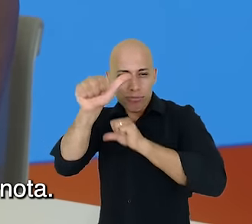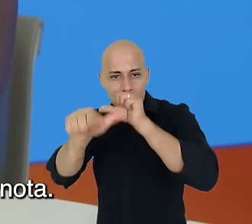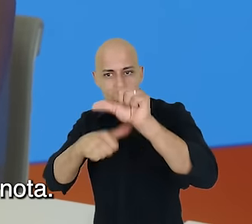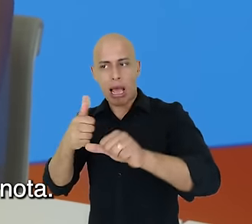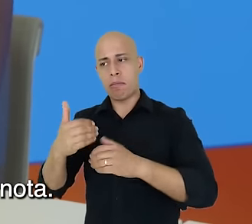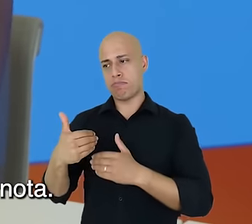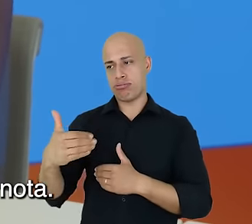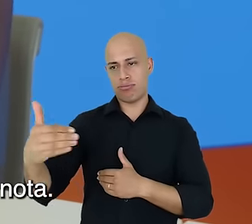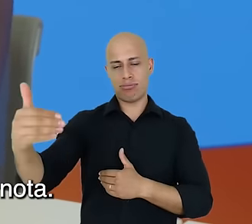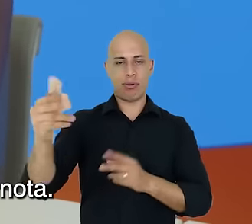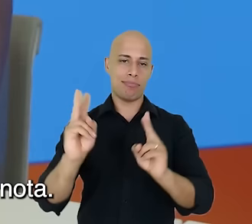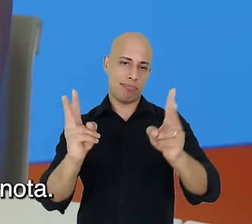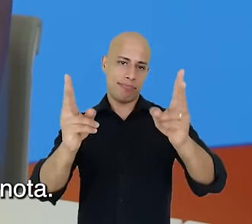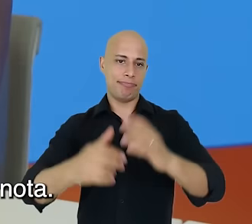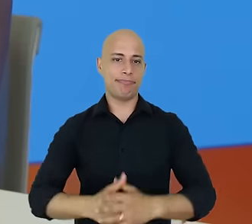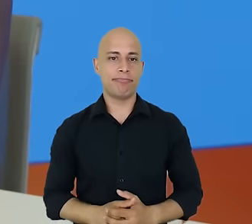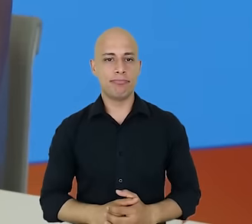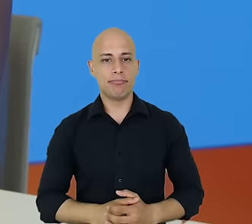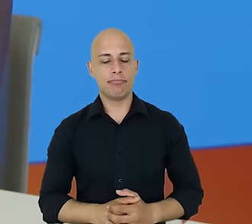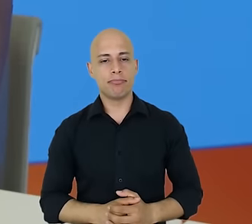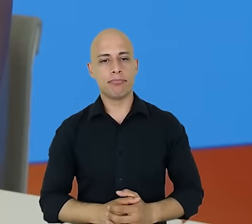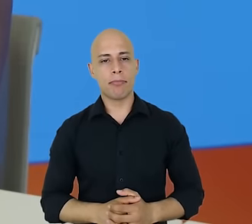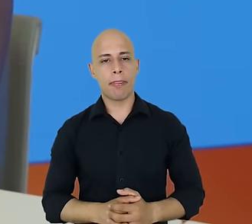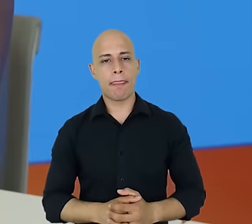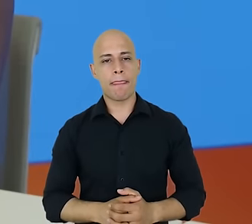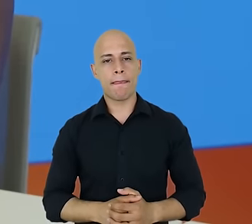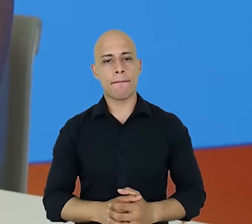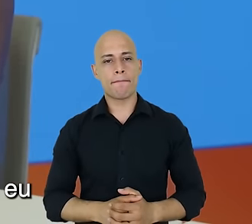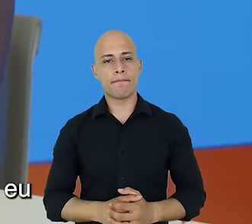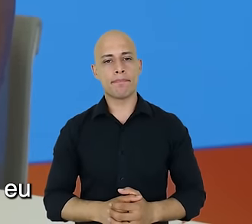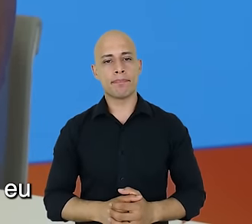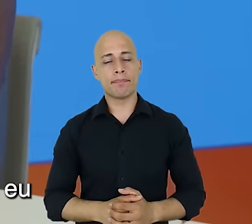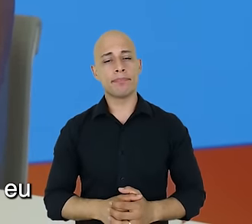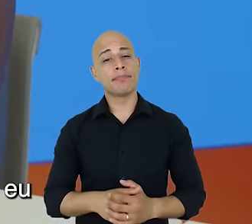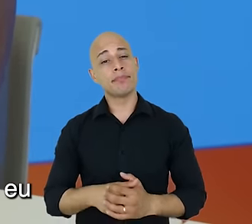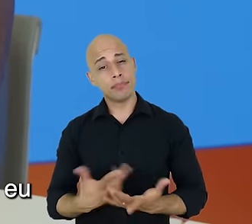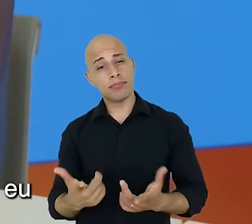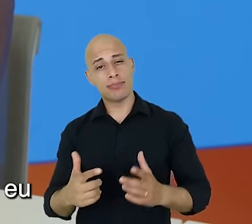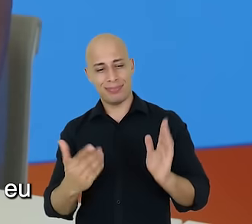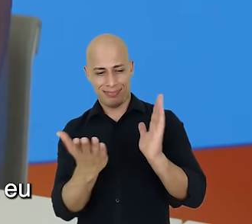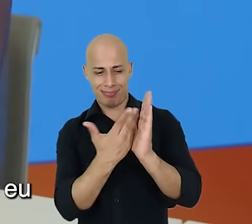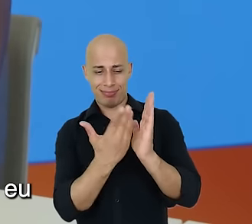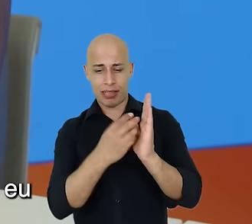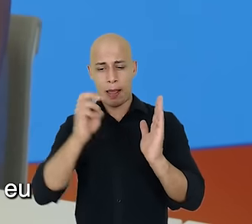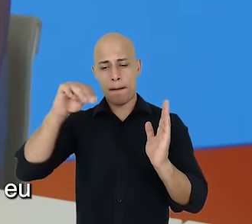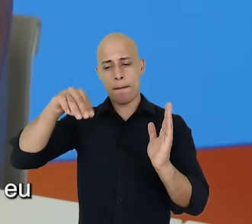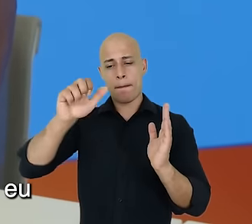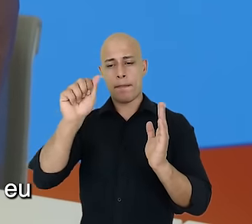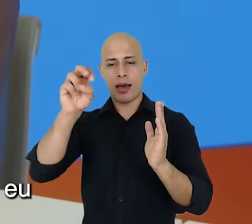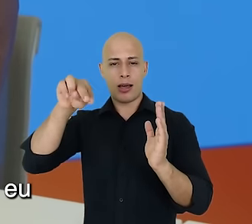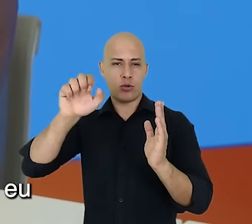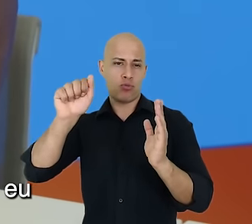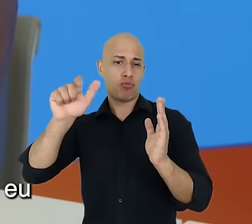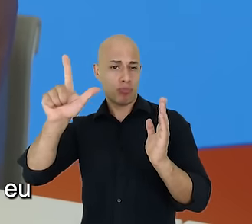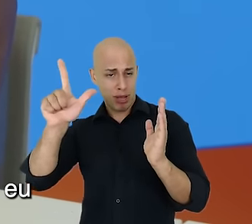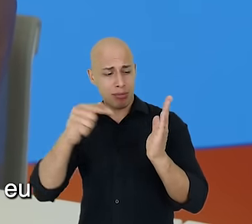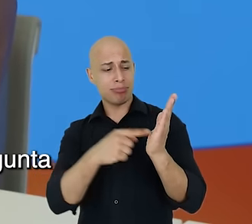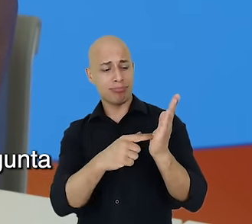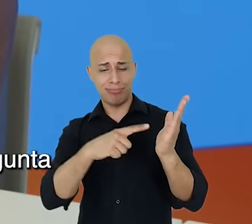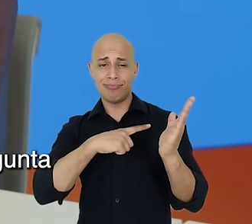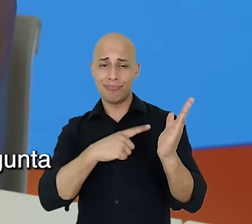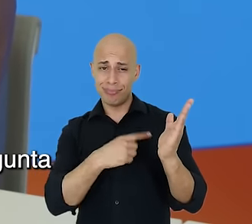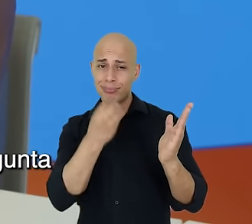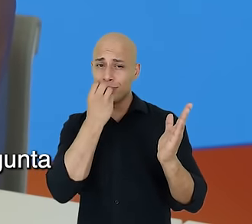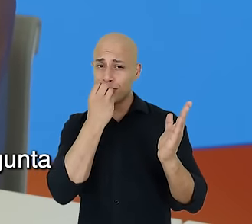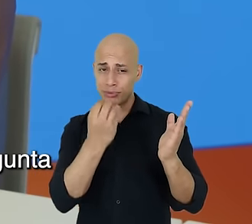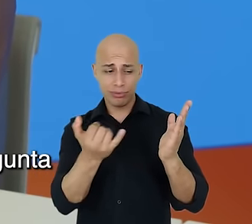nota eh que mais assim que a gente então o manual Eu entendo que ele traz sim mas que eu